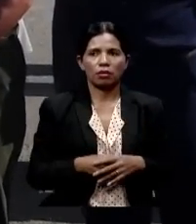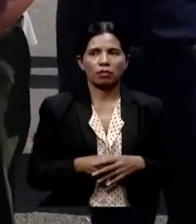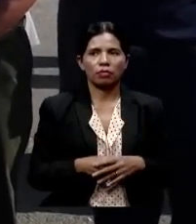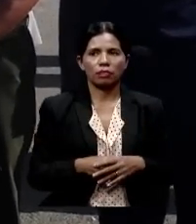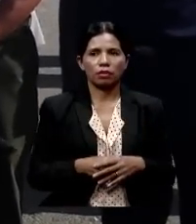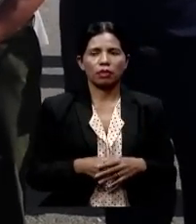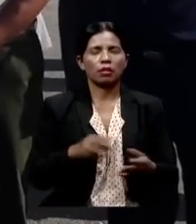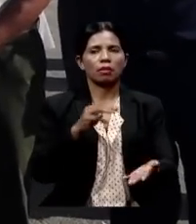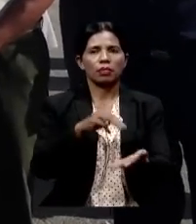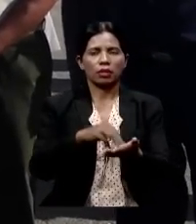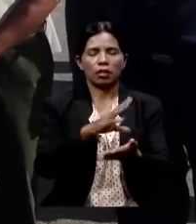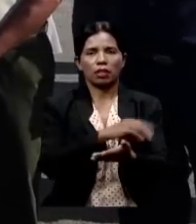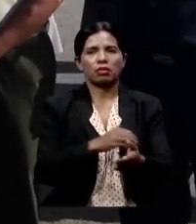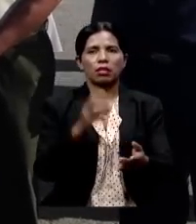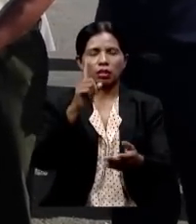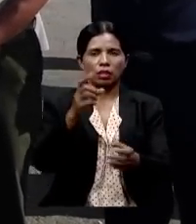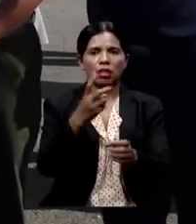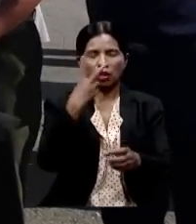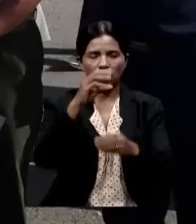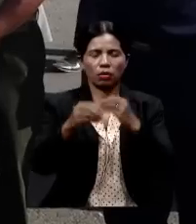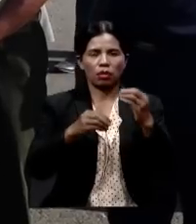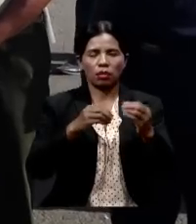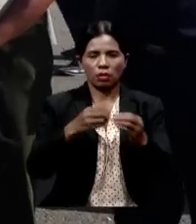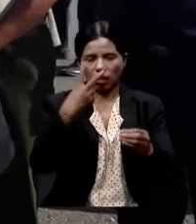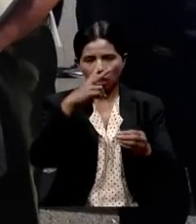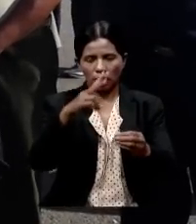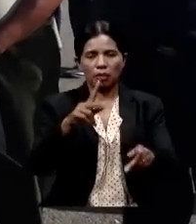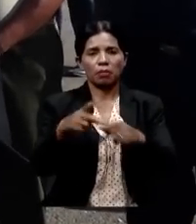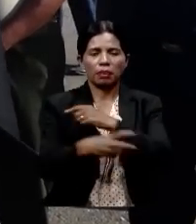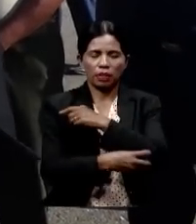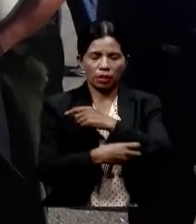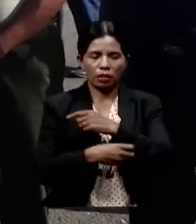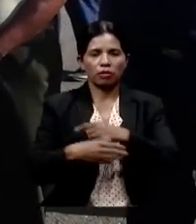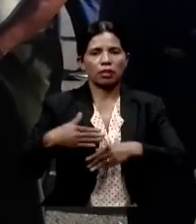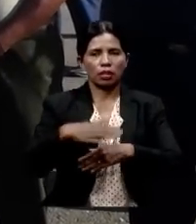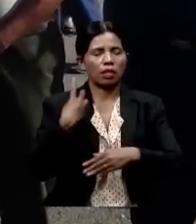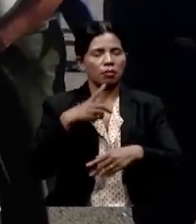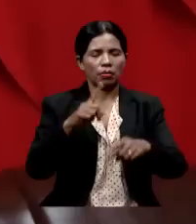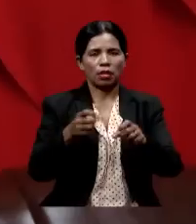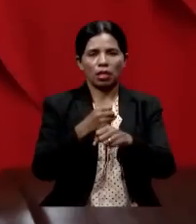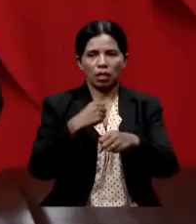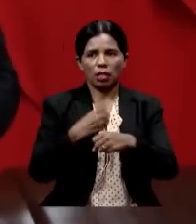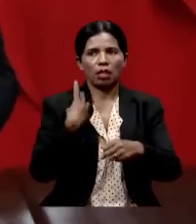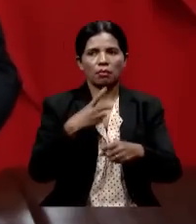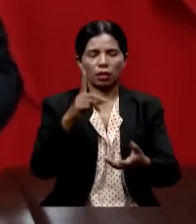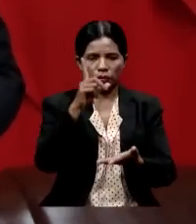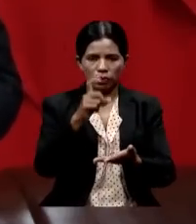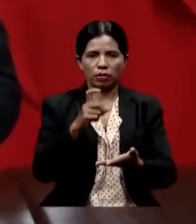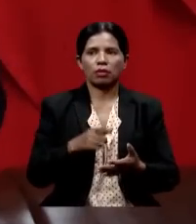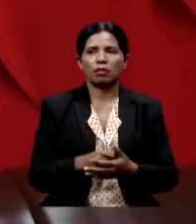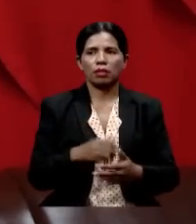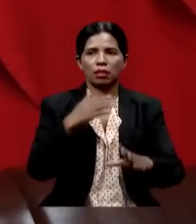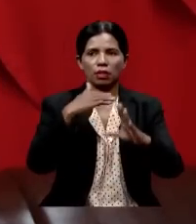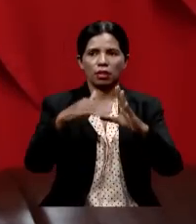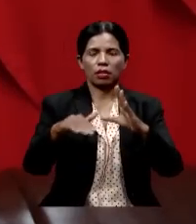misa wi da prato distingi kona ba peske zili gai sira ne ami bele semu ami bele hare ami la bele halu botida mas ami bele foto ami